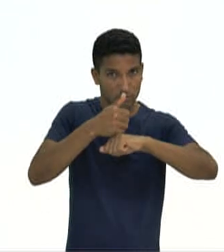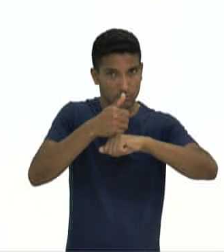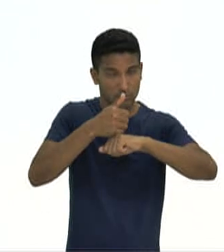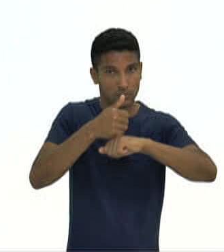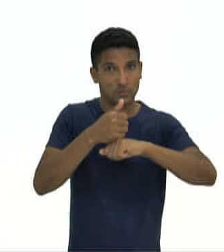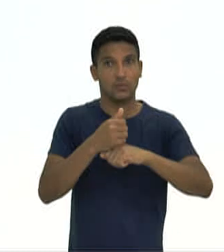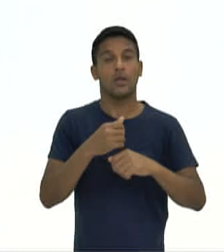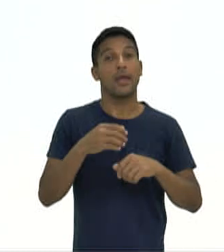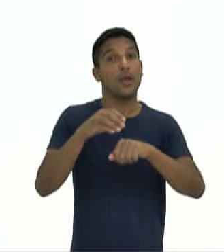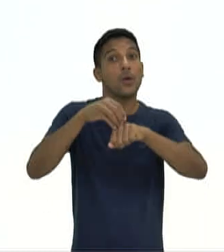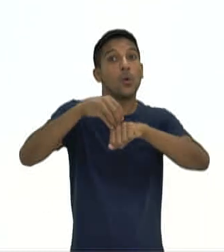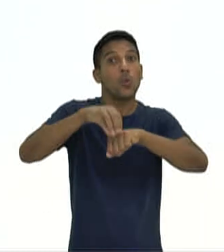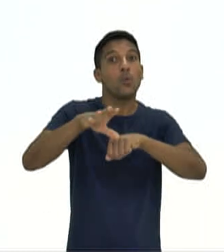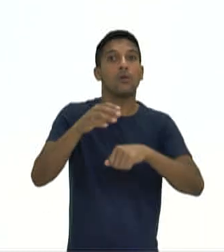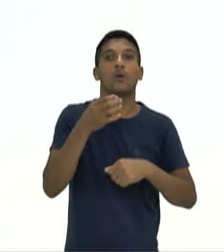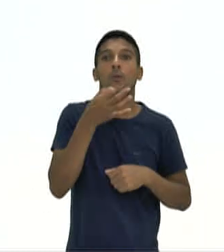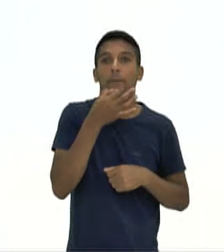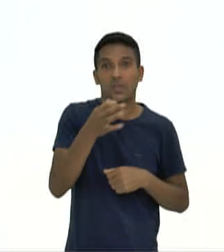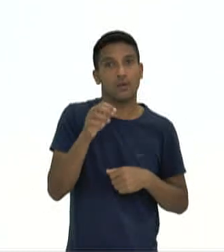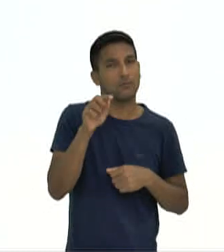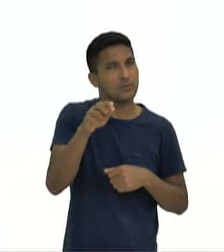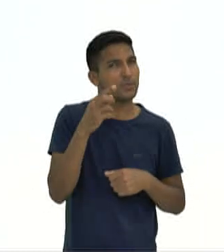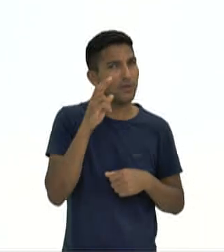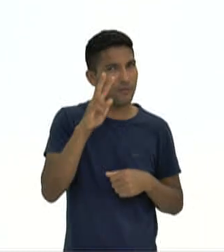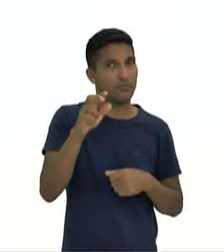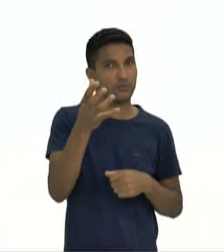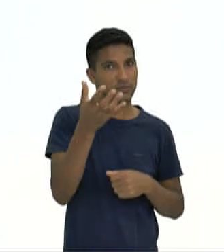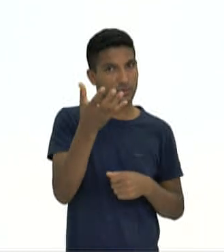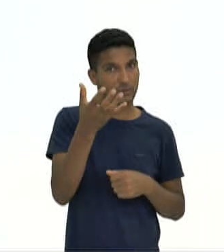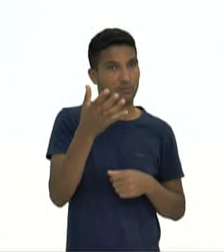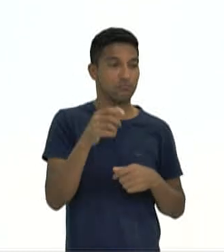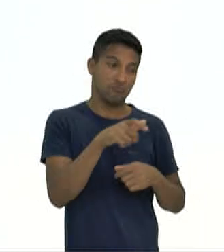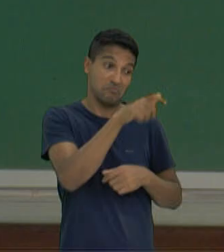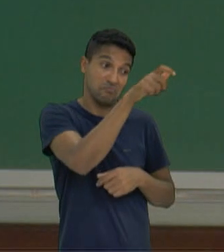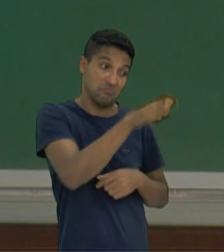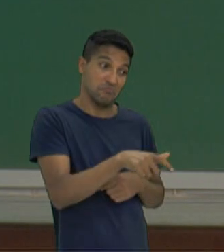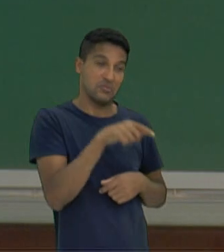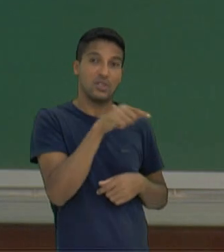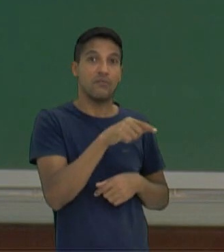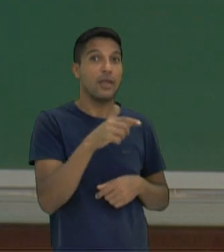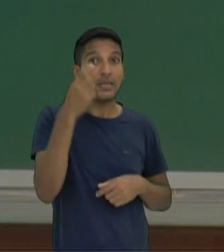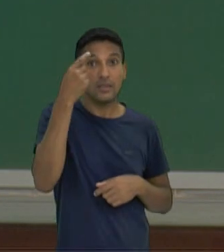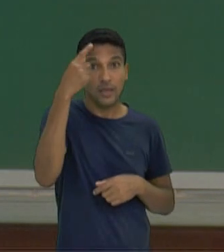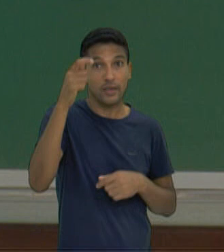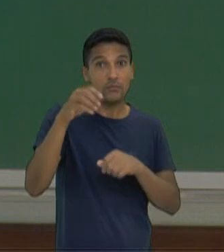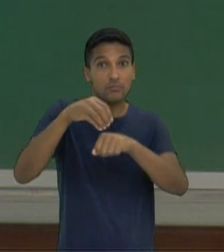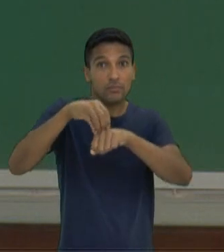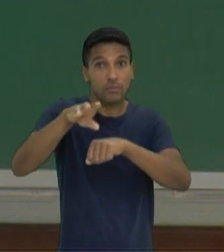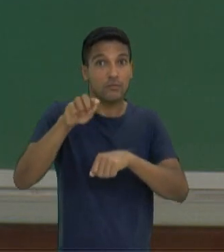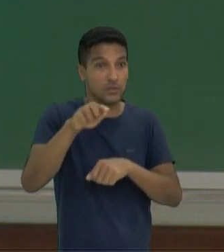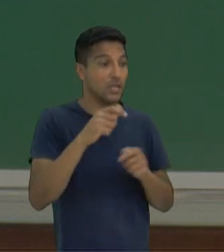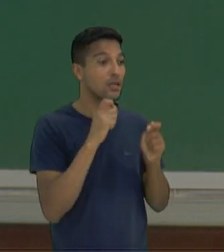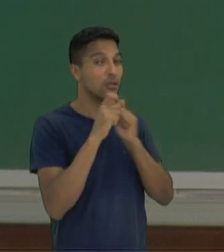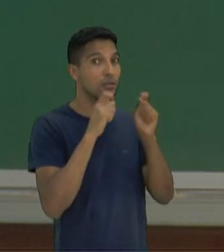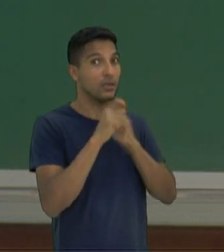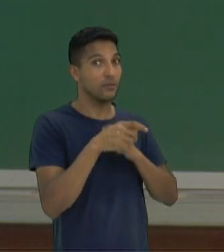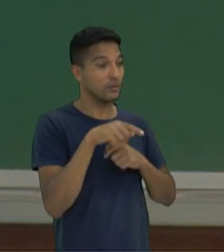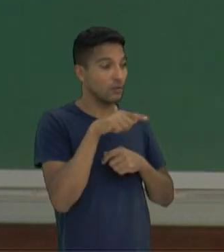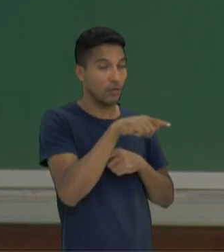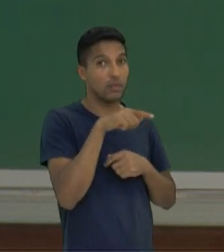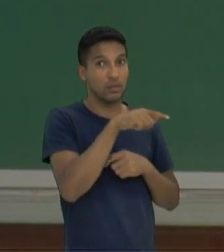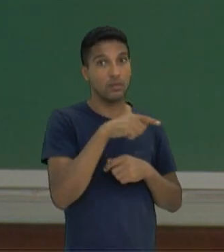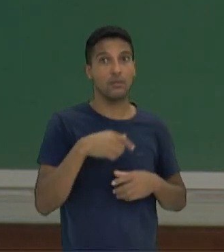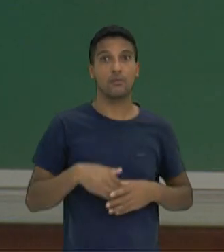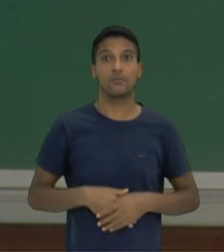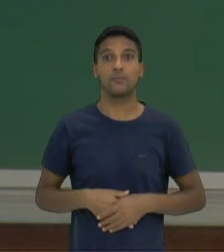uma sugestão, você deve verificar se isso se enquadra no seu entrevistado. É uma ideia para te ajudar. Seguindo, nós temos o exercício